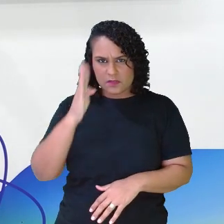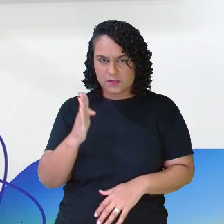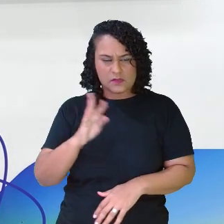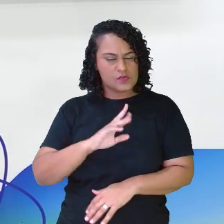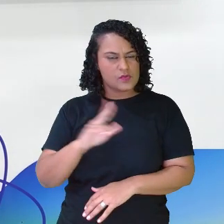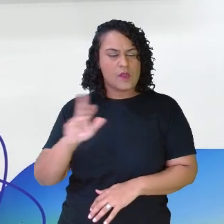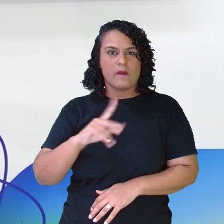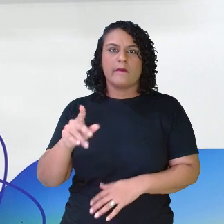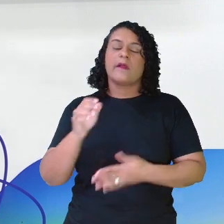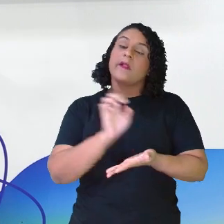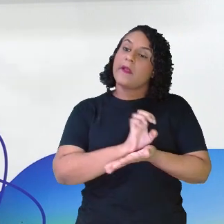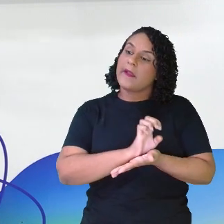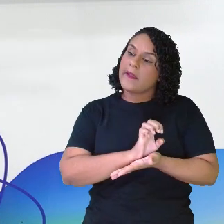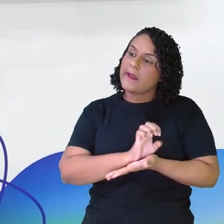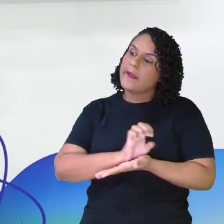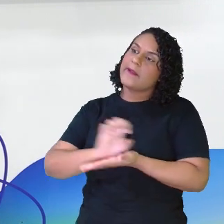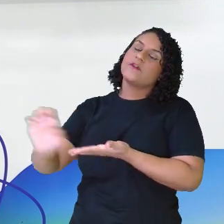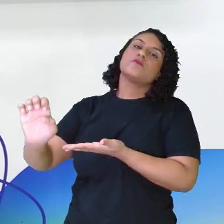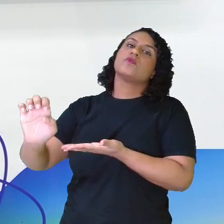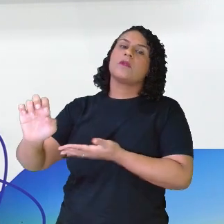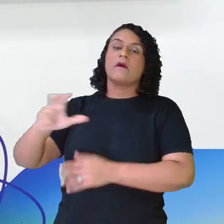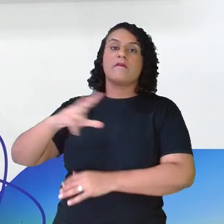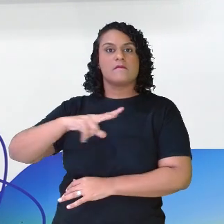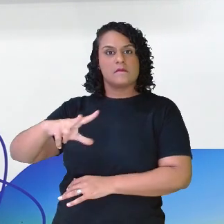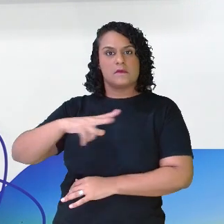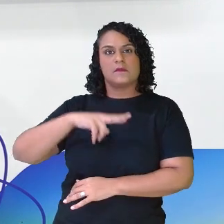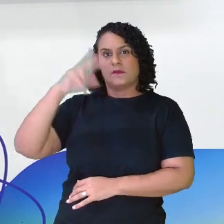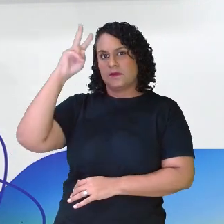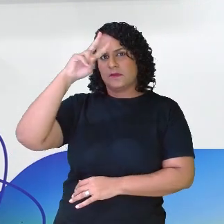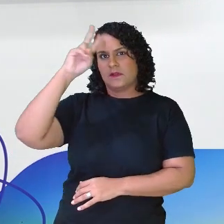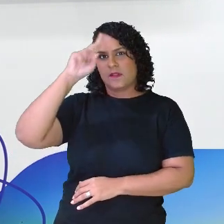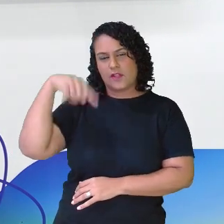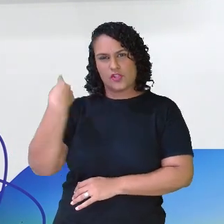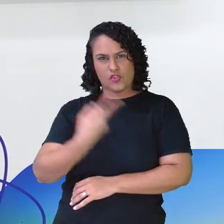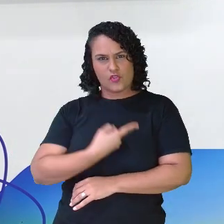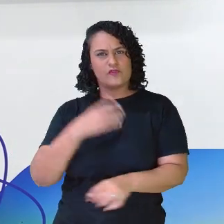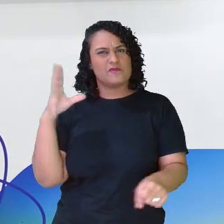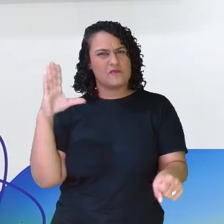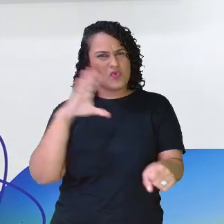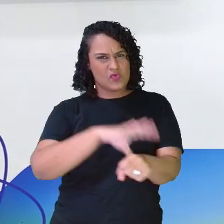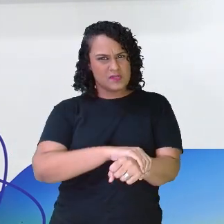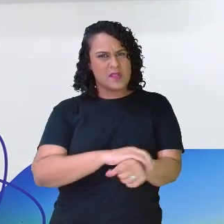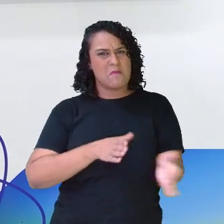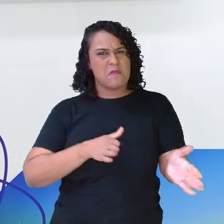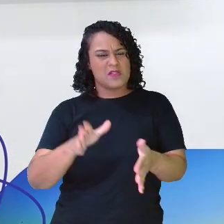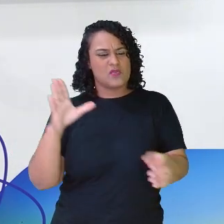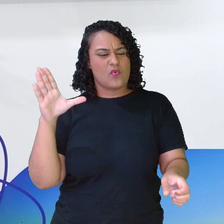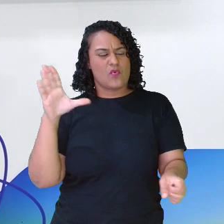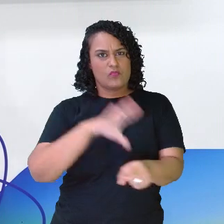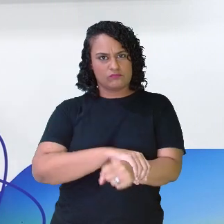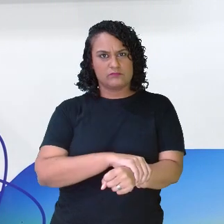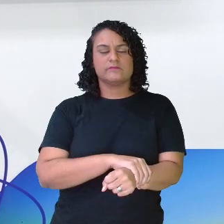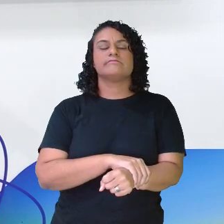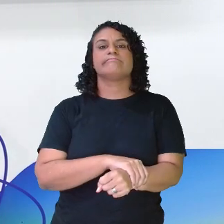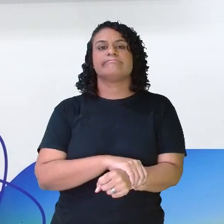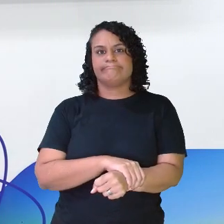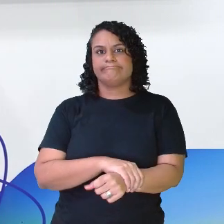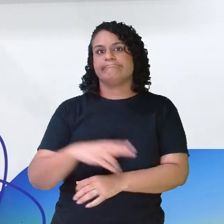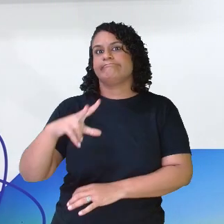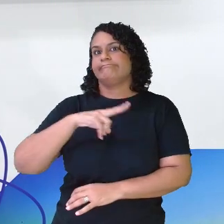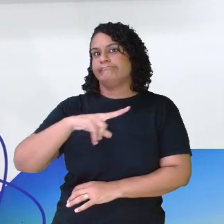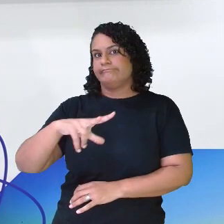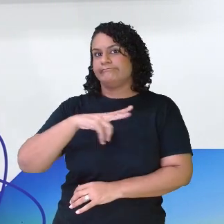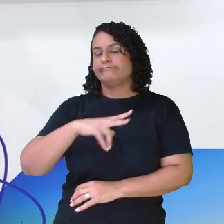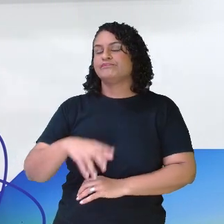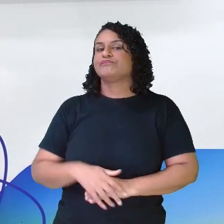era exportada. Portugal. Lembra que nós fomos colonizados, né? Nós fomos colônia de Portugal. Então, o que era